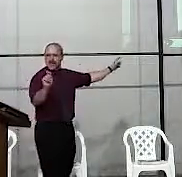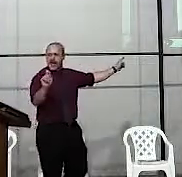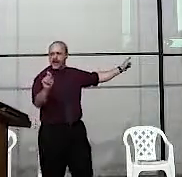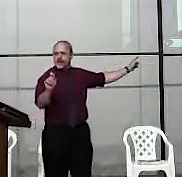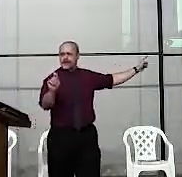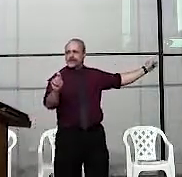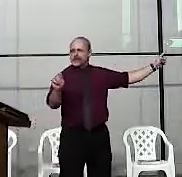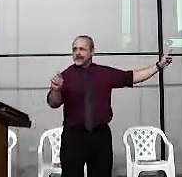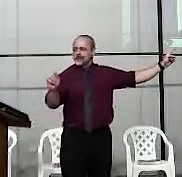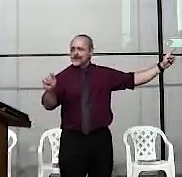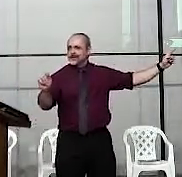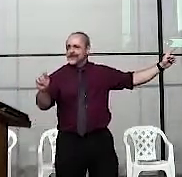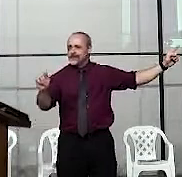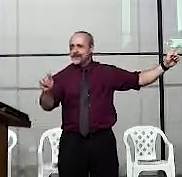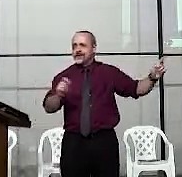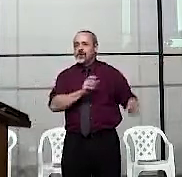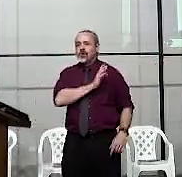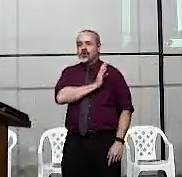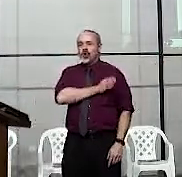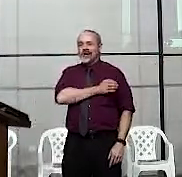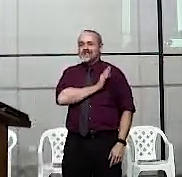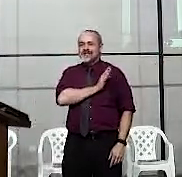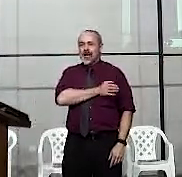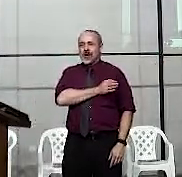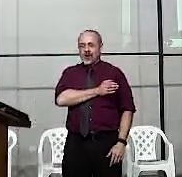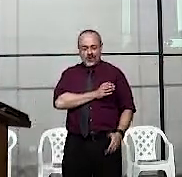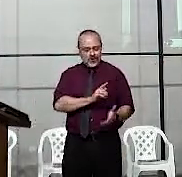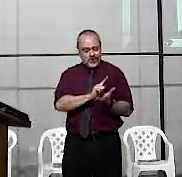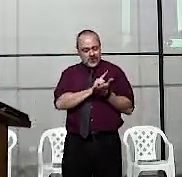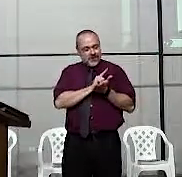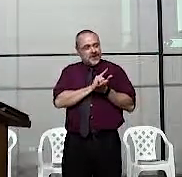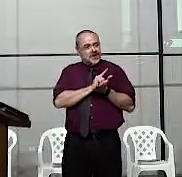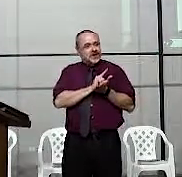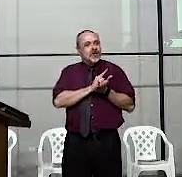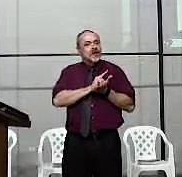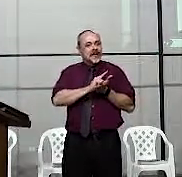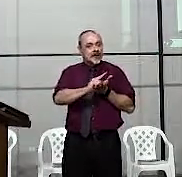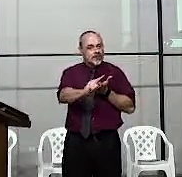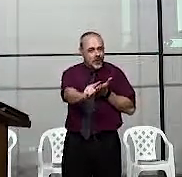O que é? Um coração